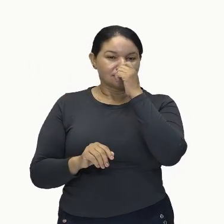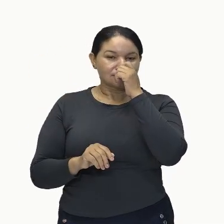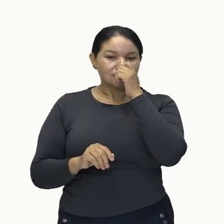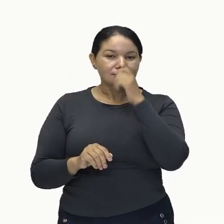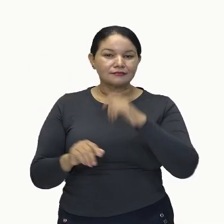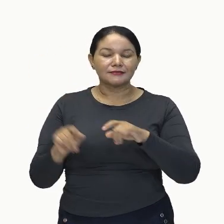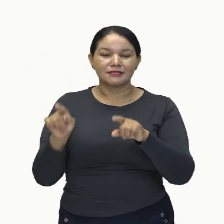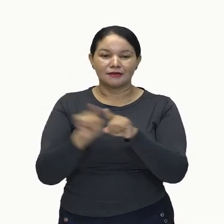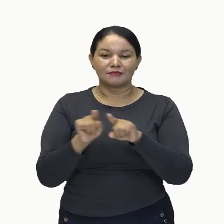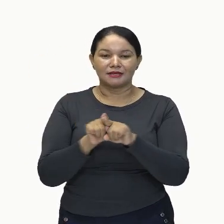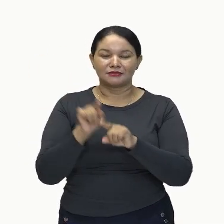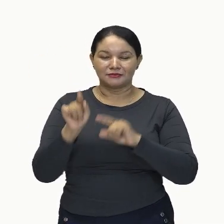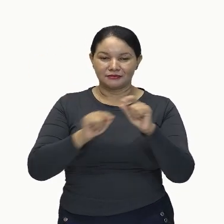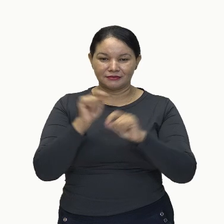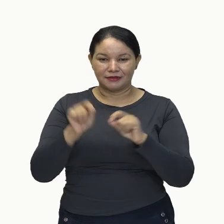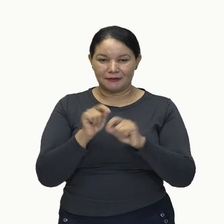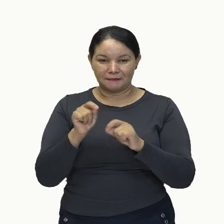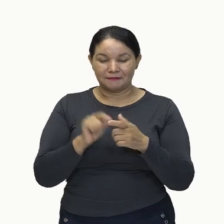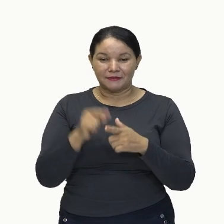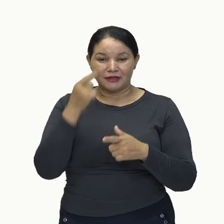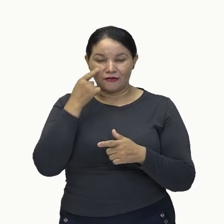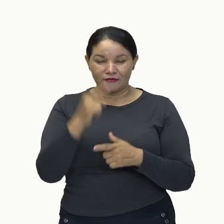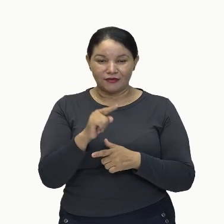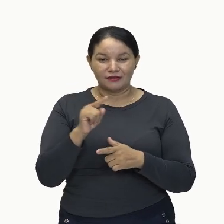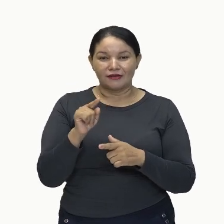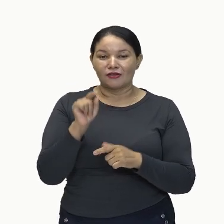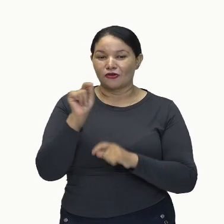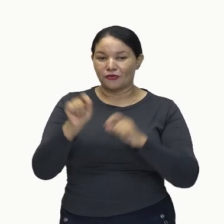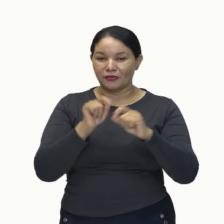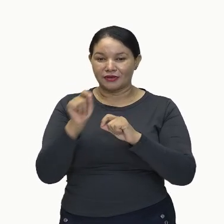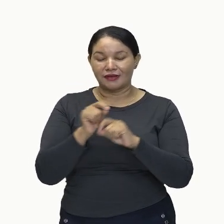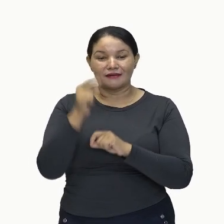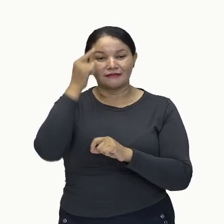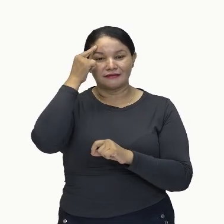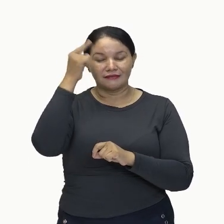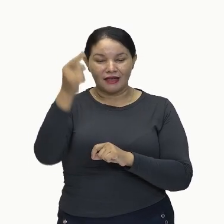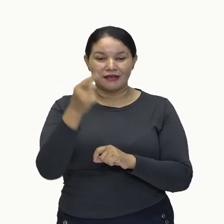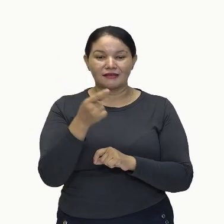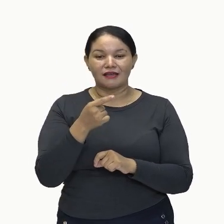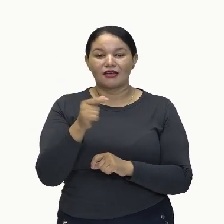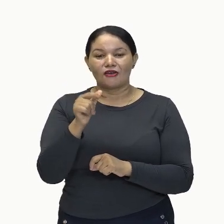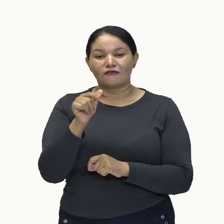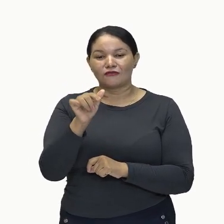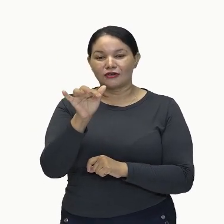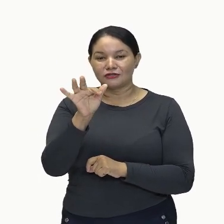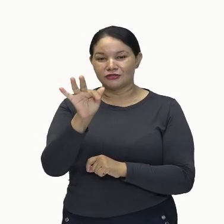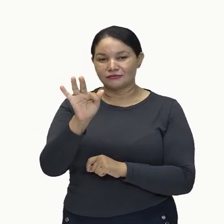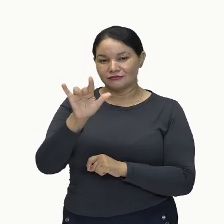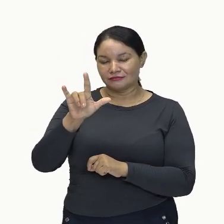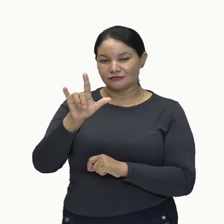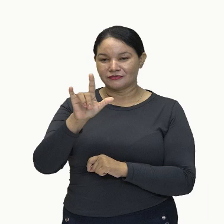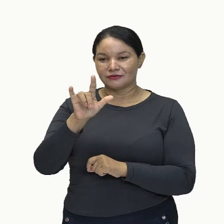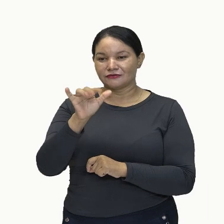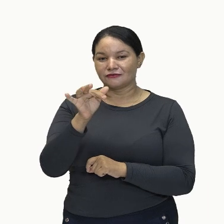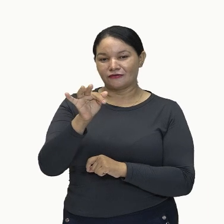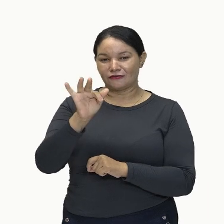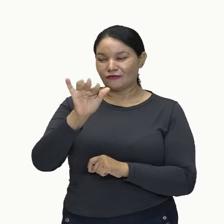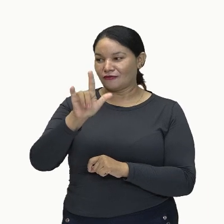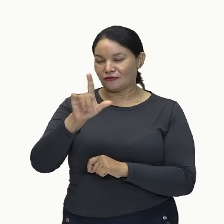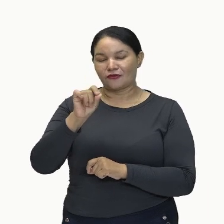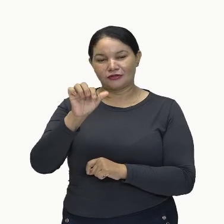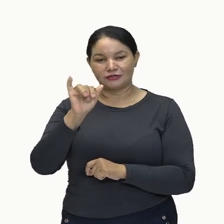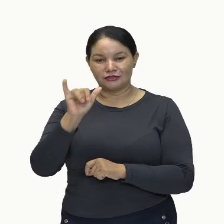pela psicanálise, e aqui nós vamos ter as ideias de Freud influenciando também o surrealismo, gente,